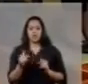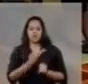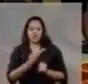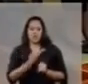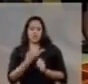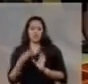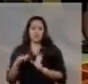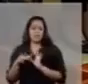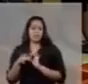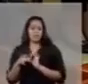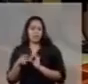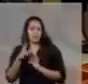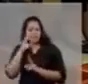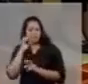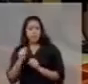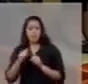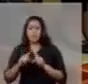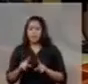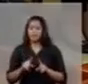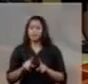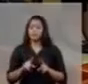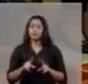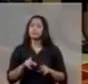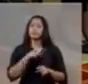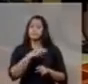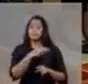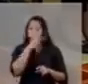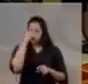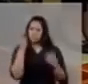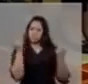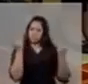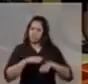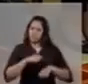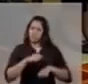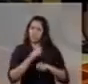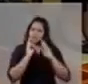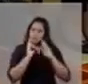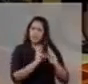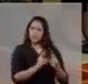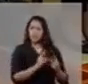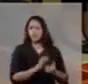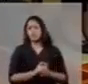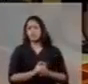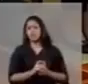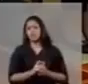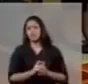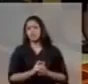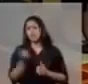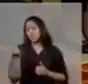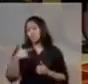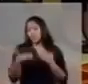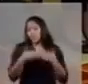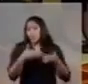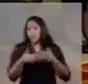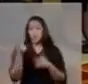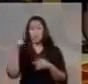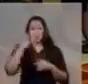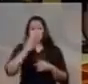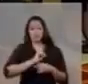são menos portadoras de dignidade e são menos merecedoras de respeito do que qualquer outra religião. Eu ouço falar,